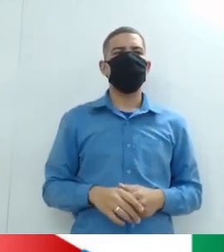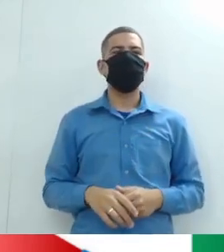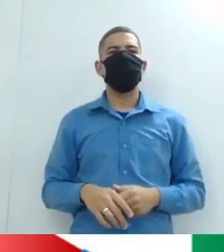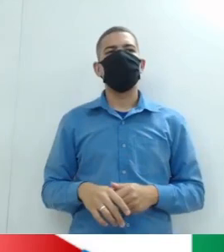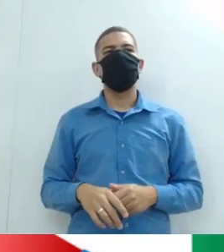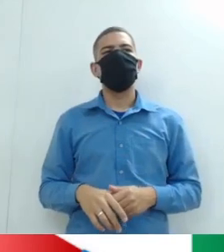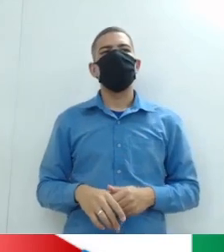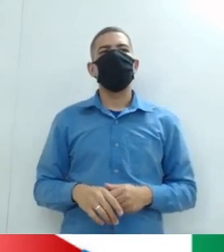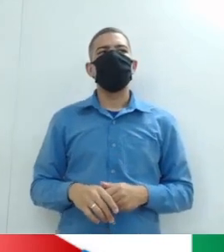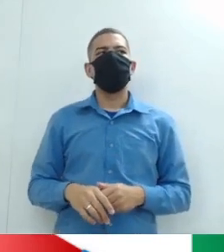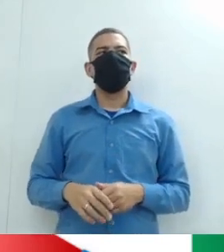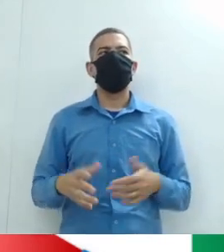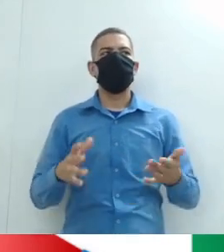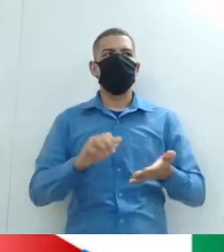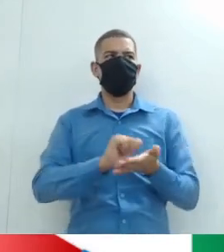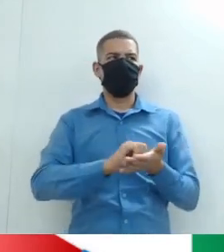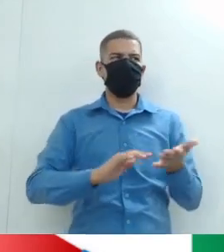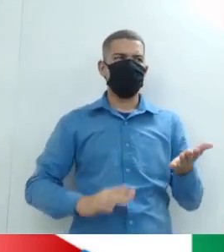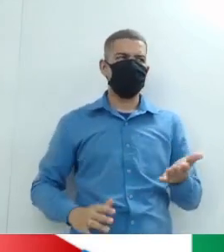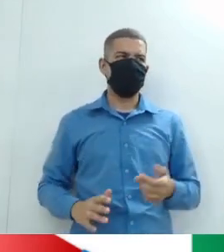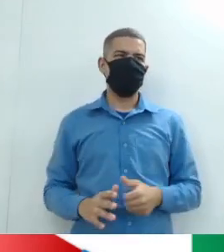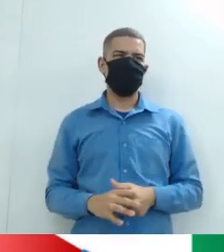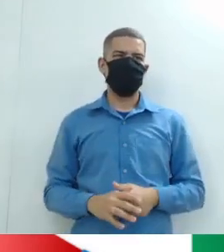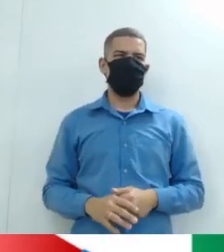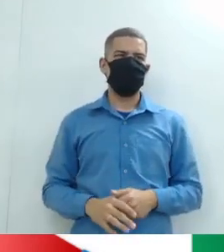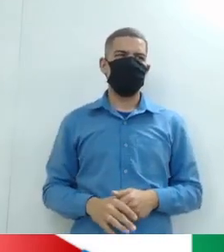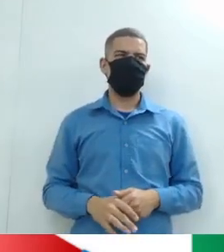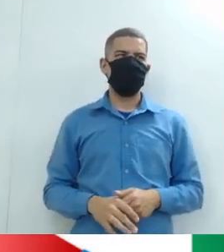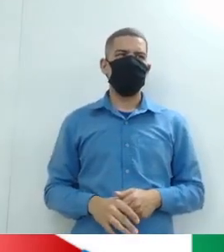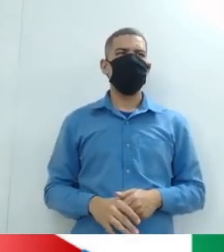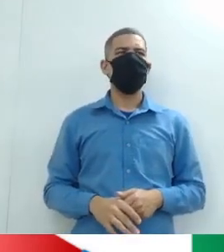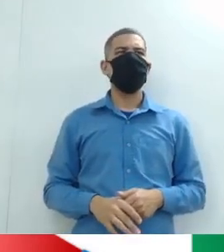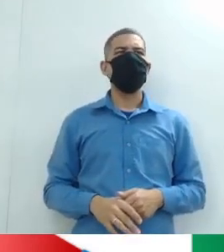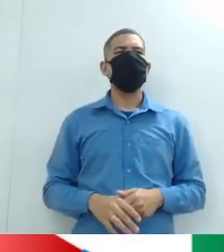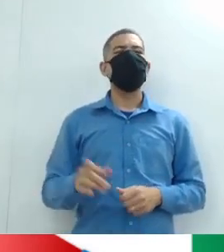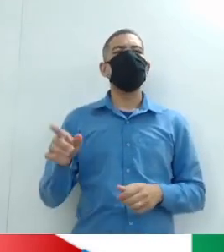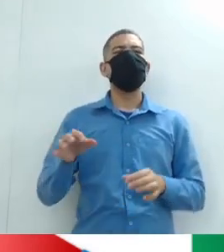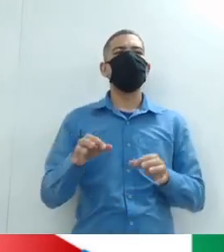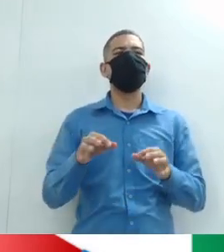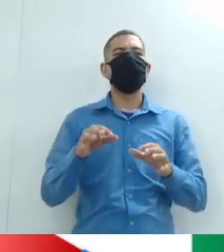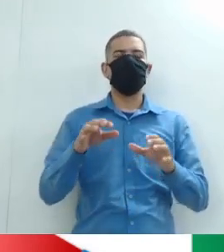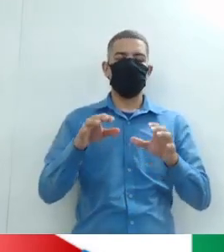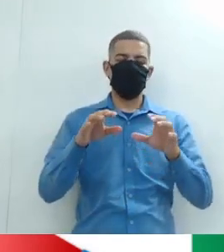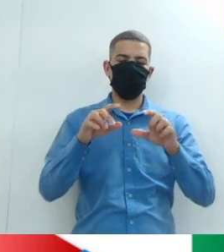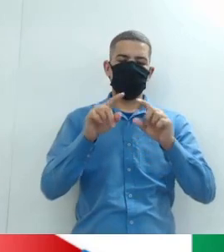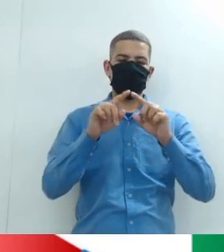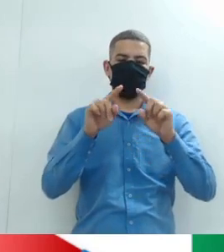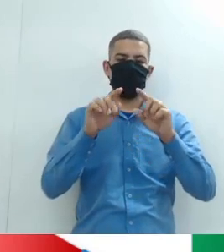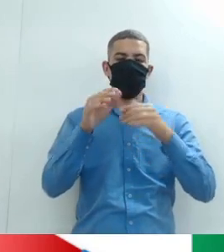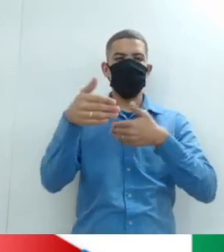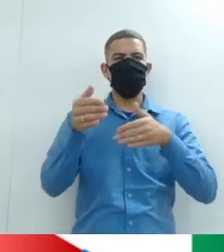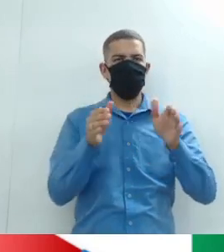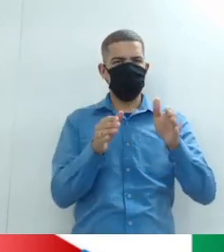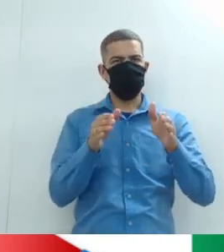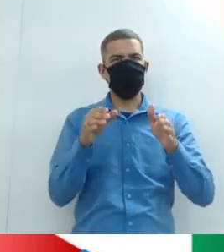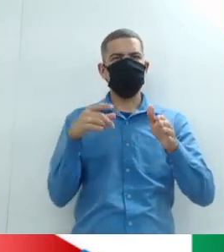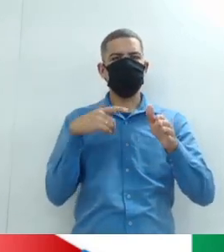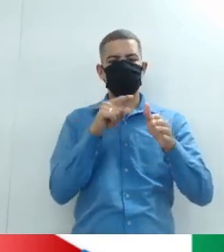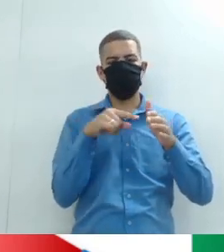Então vem comigo que agora a gente vai trabalhar atividades. Qual é a medida da aresta de um cubo que tem 125